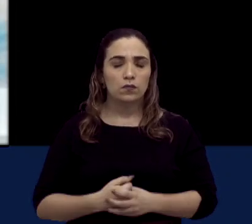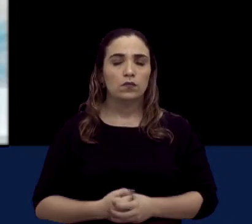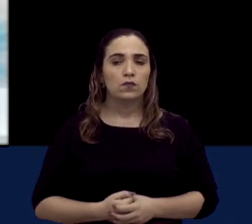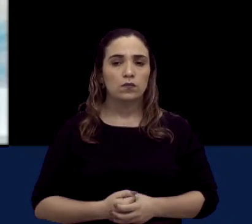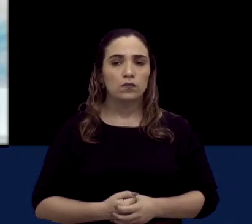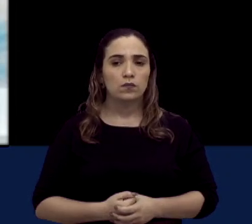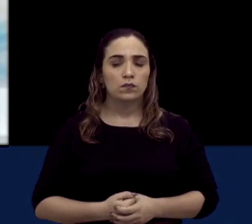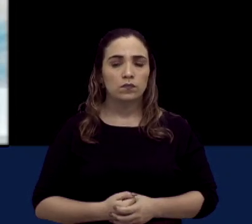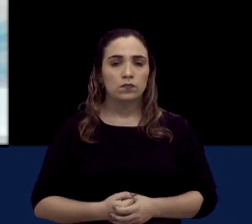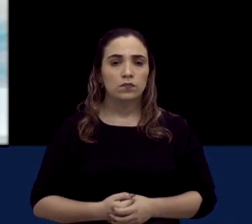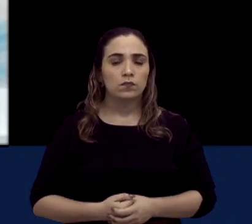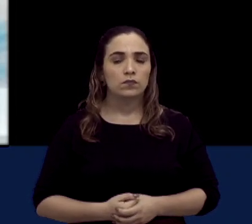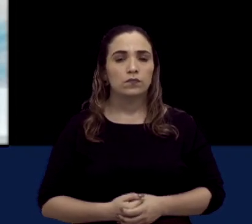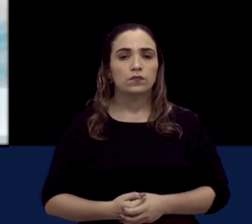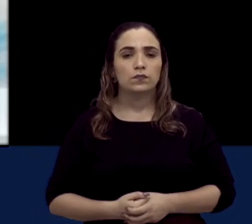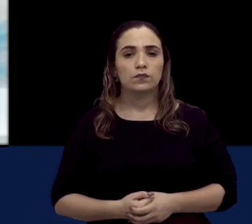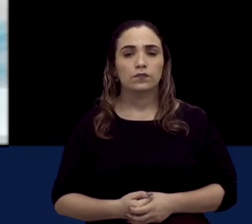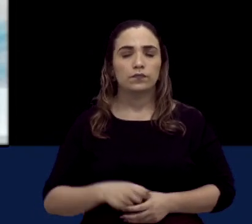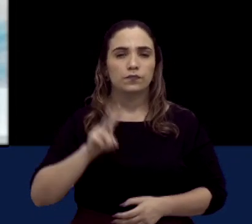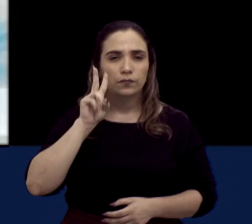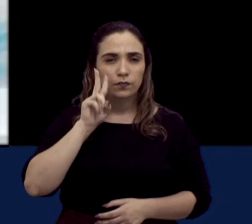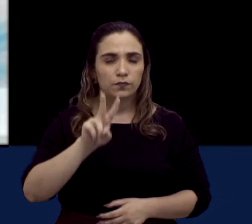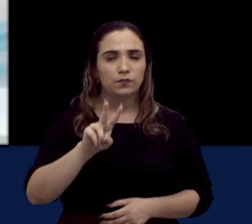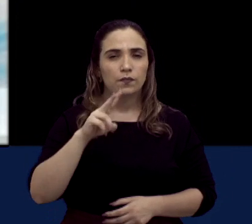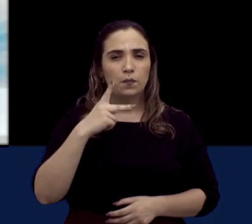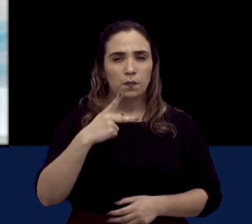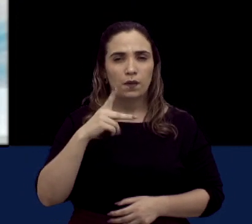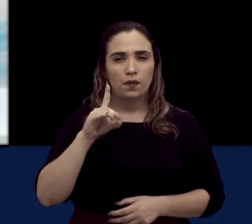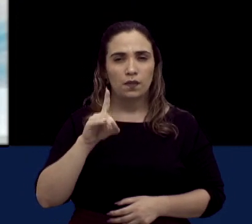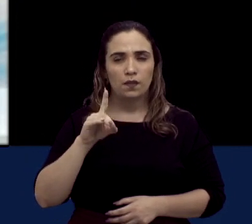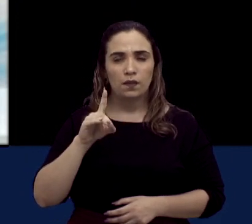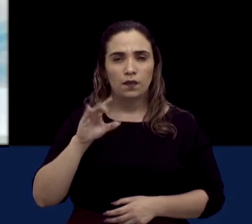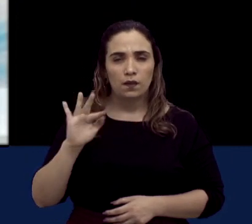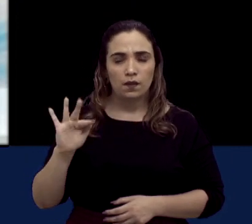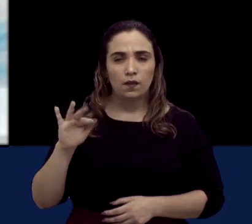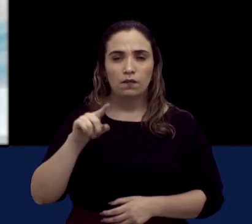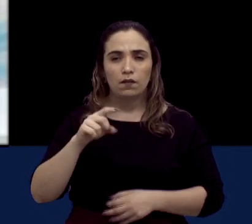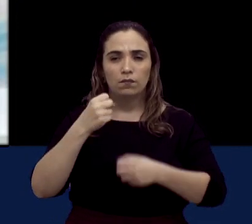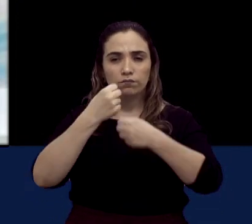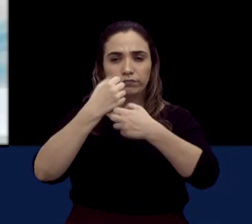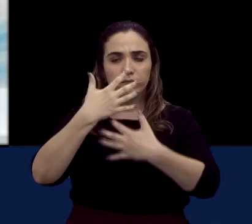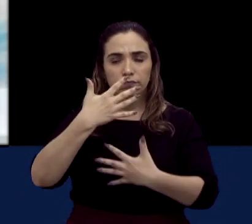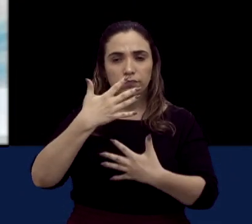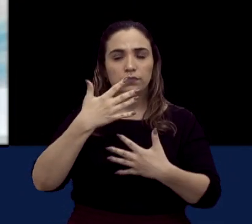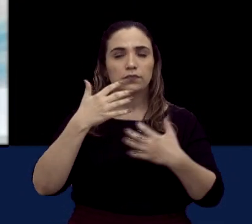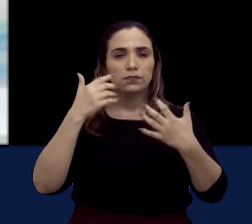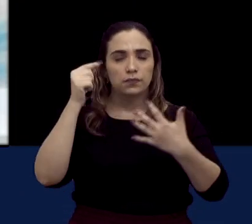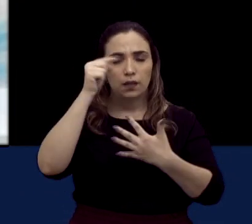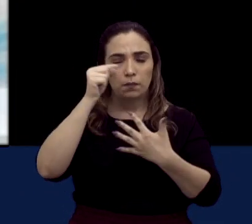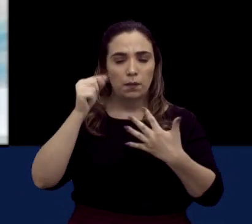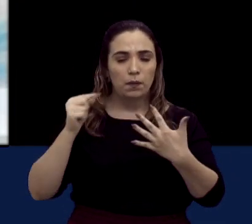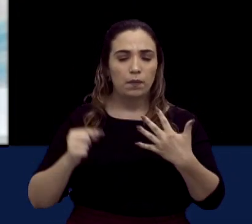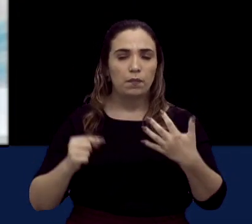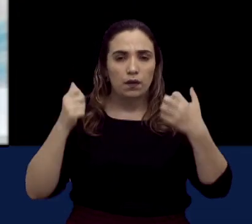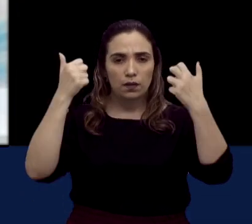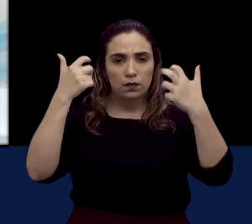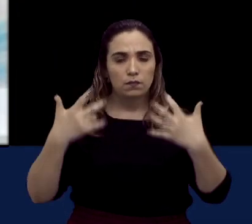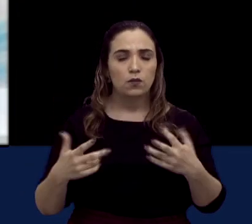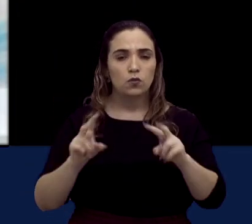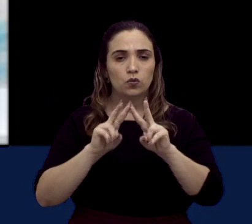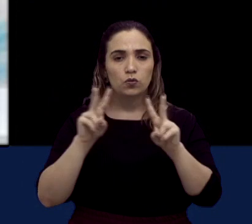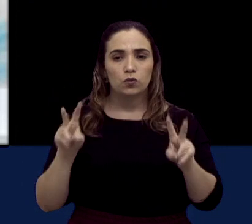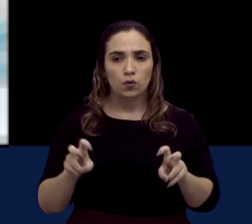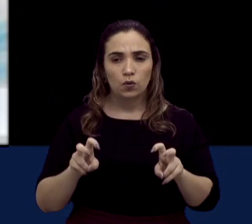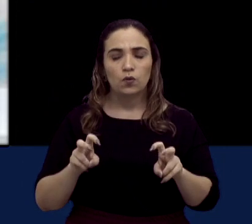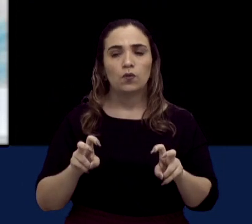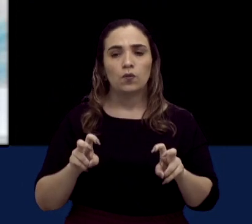como a gente viu lá no PDR-AE, a gente viu que ele elencou alguns serviços que teria